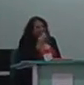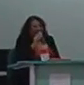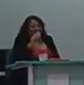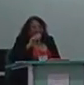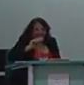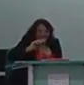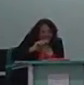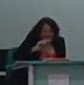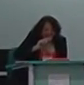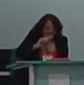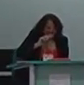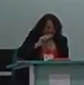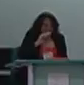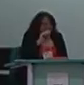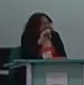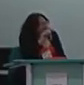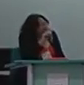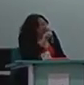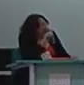Obrigada.